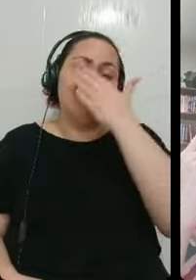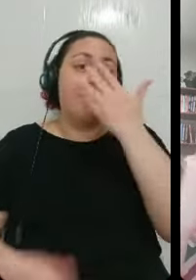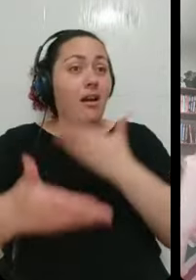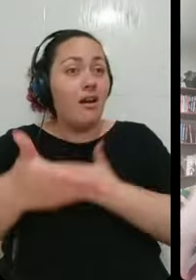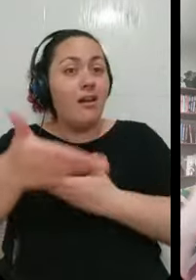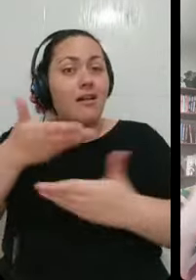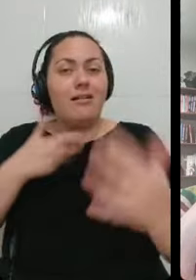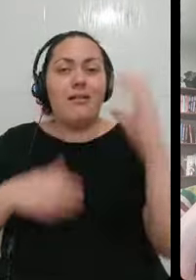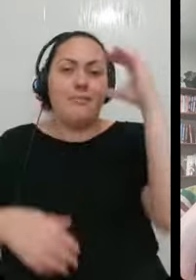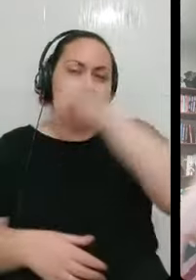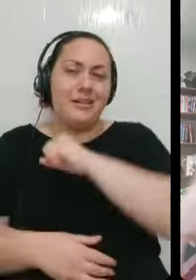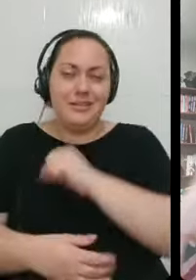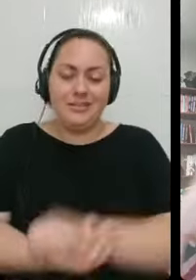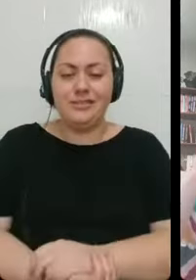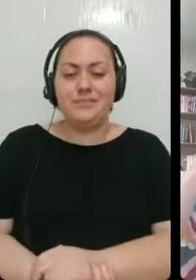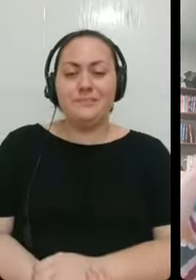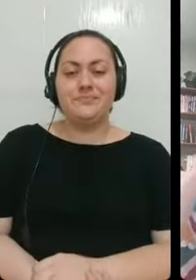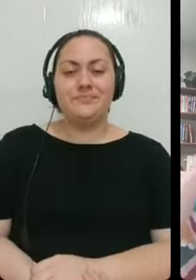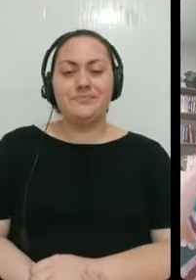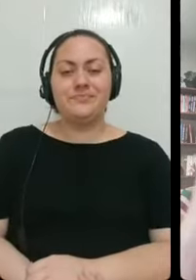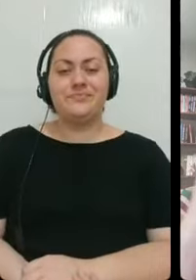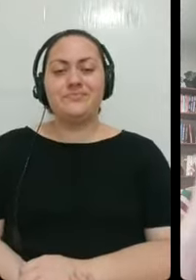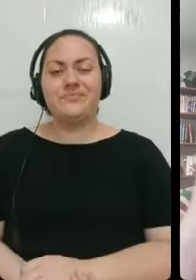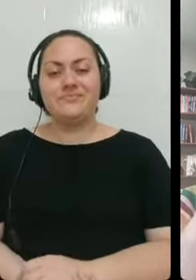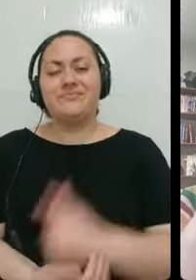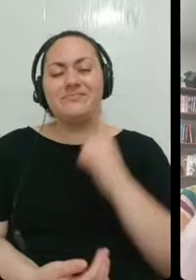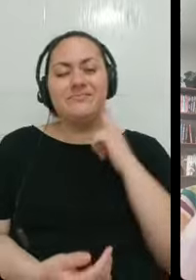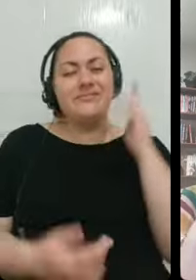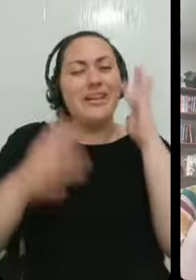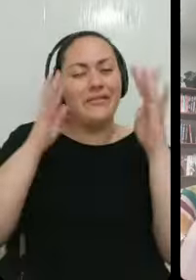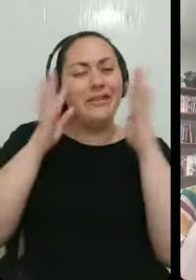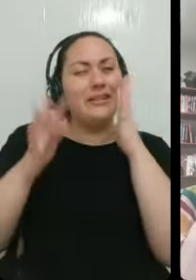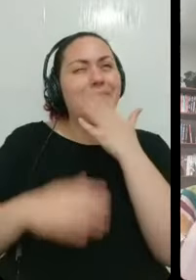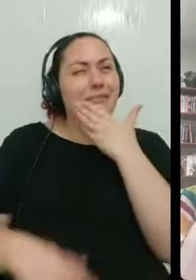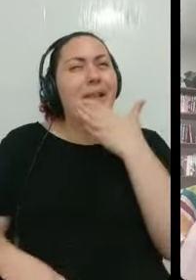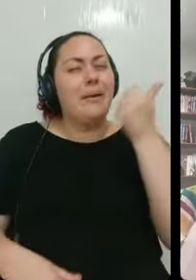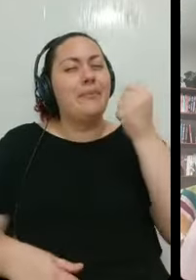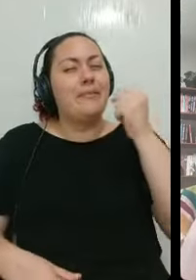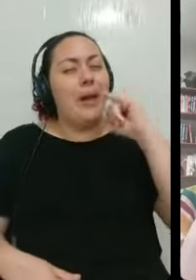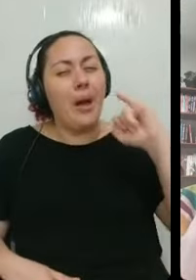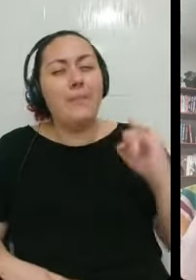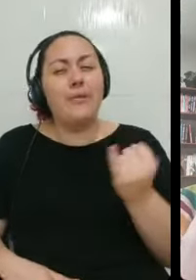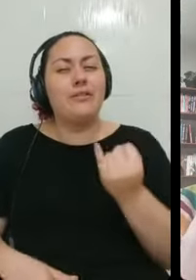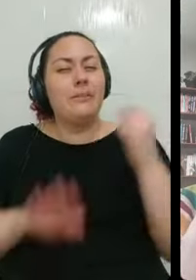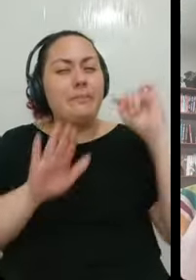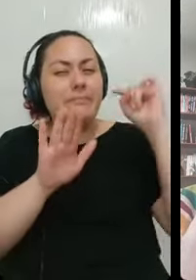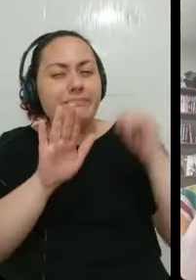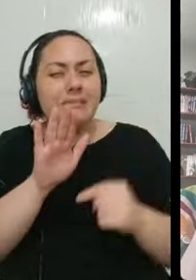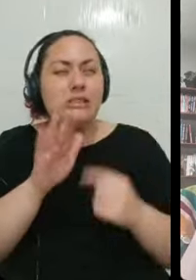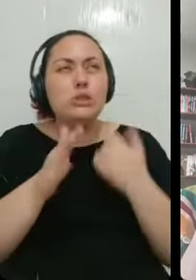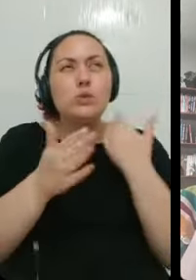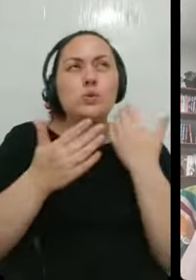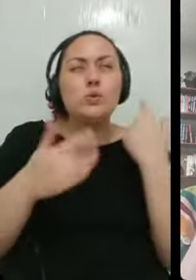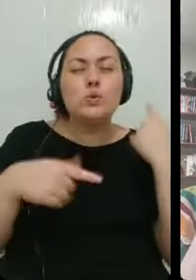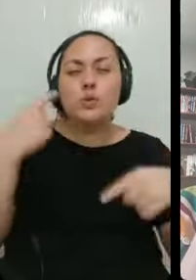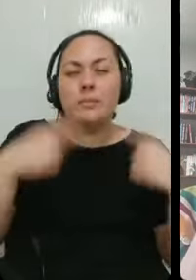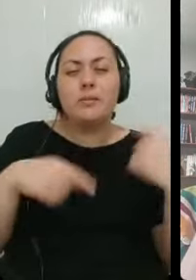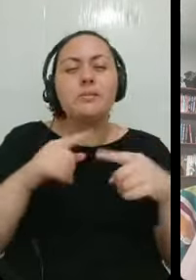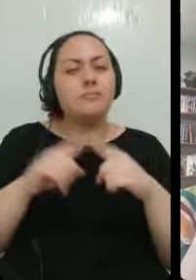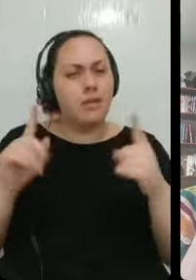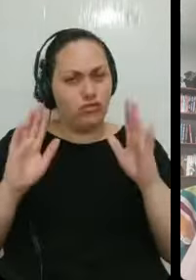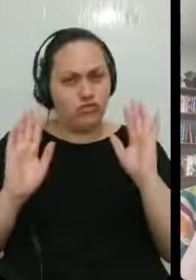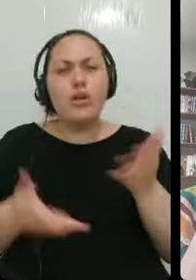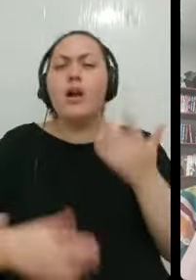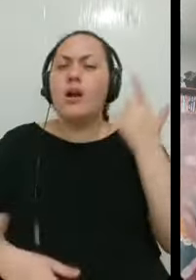Então, é ainda uma reflexão ainda que acho que vale a pena aprofundar ainda, né? Mas eu acho que a gente já ampliou